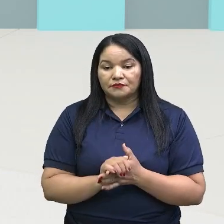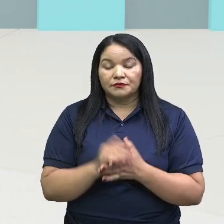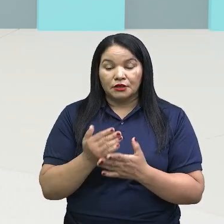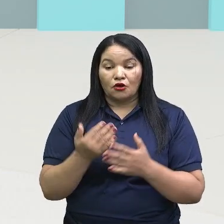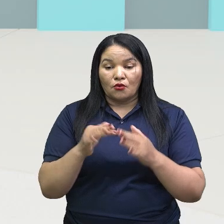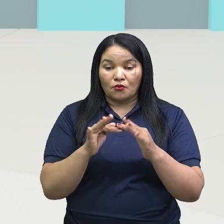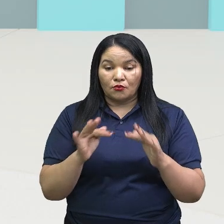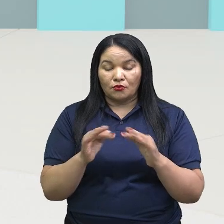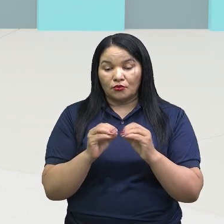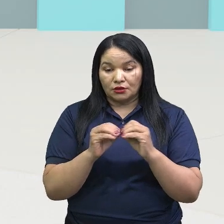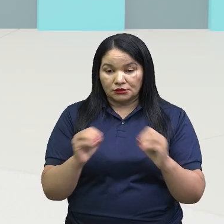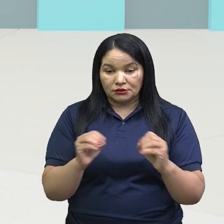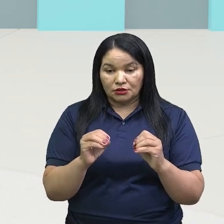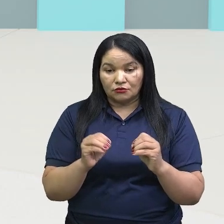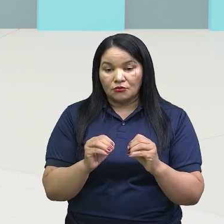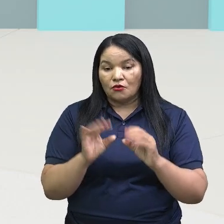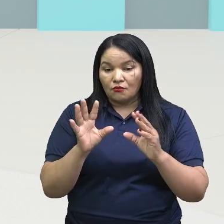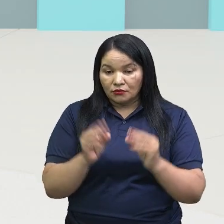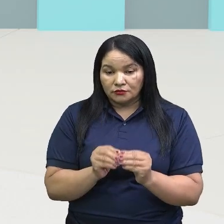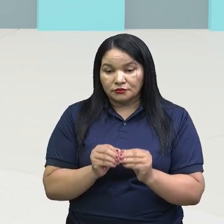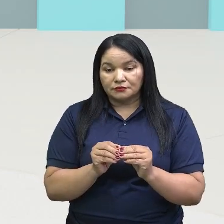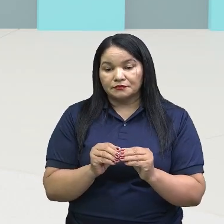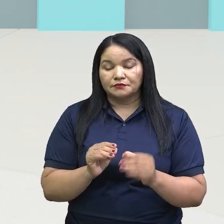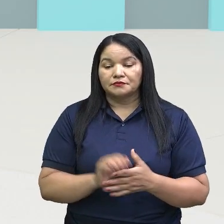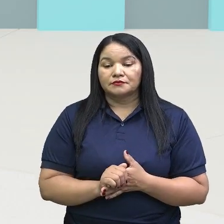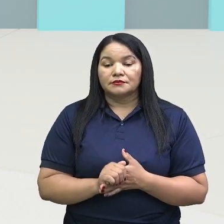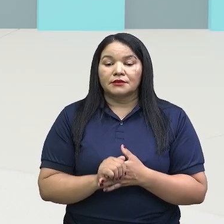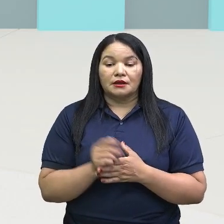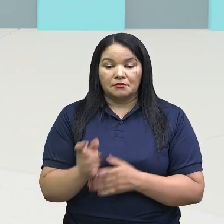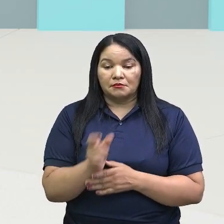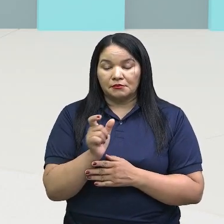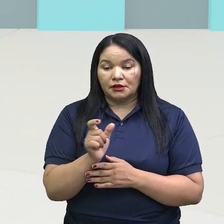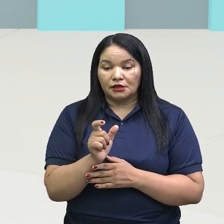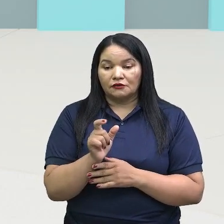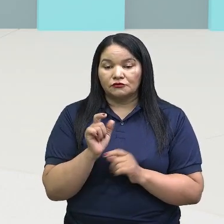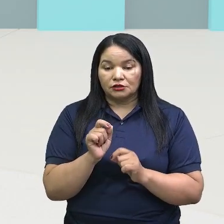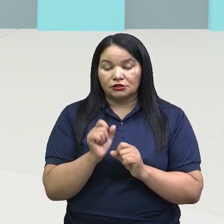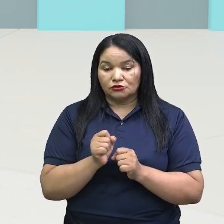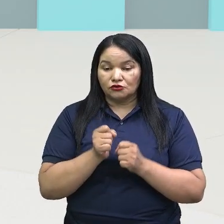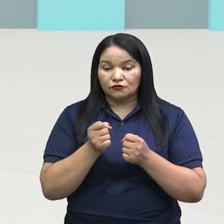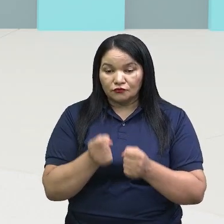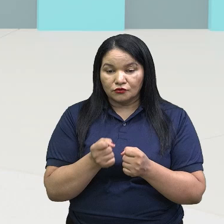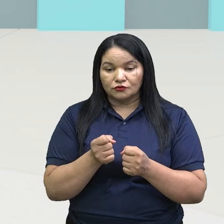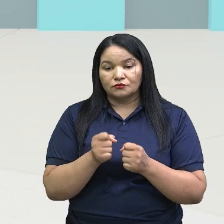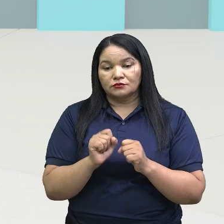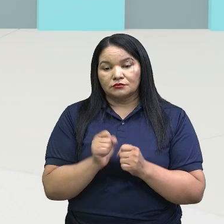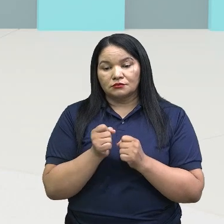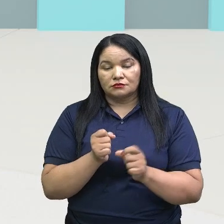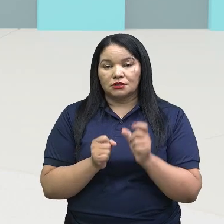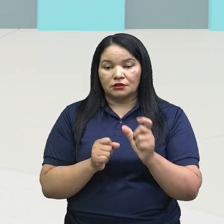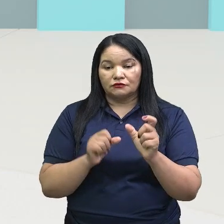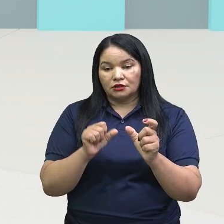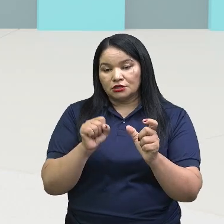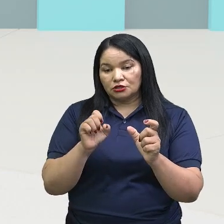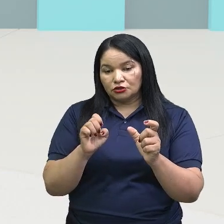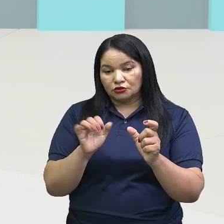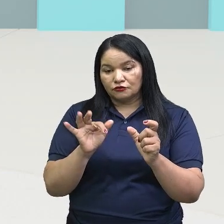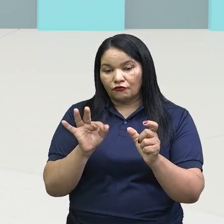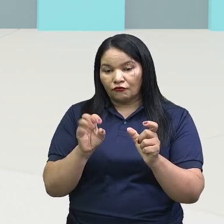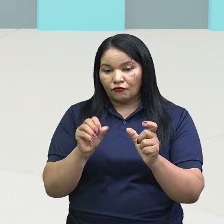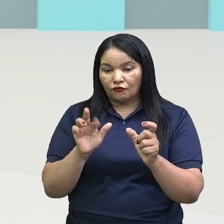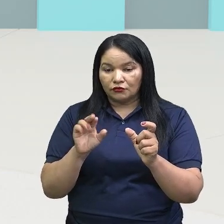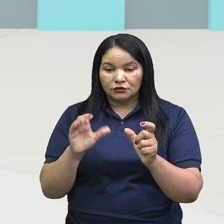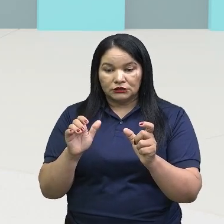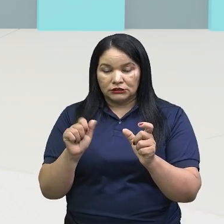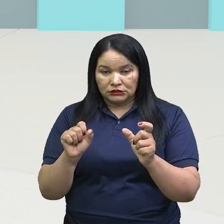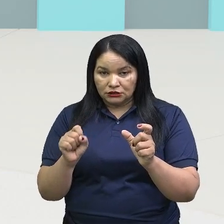adverbial concessiva reduzida de infinitivo. Então, a palavra está no esforçar. Observe aí, ó, a palavra esforçar está